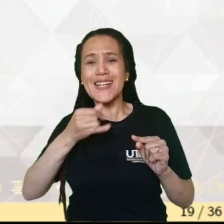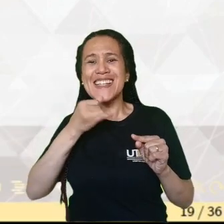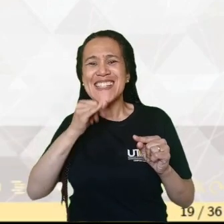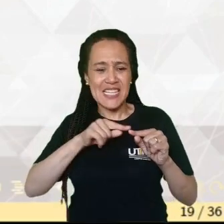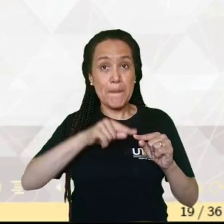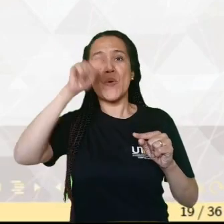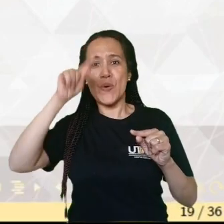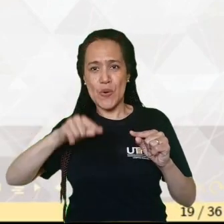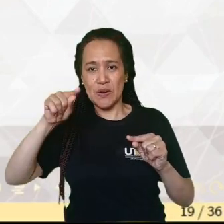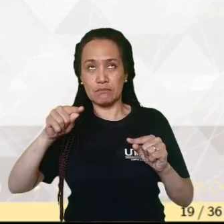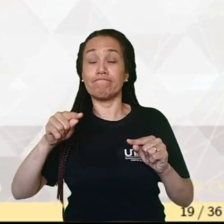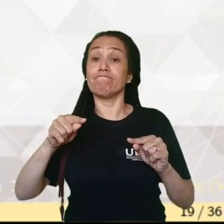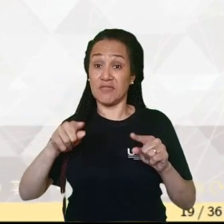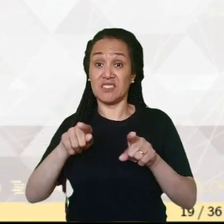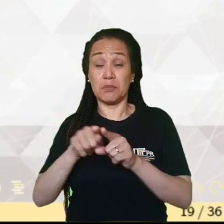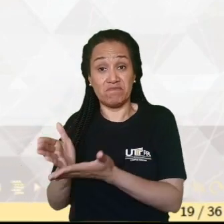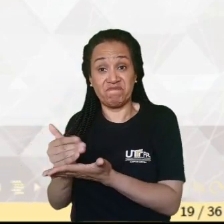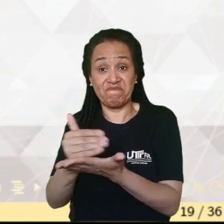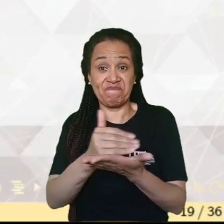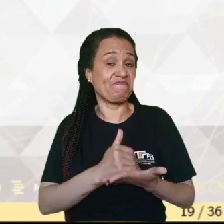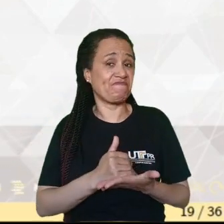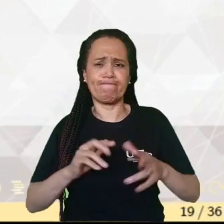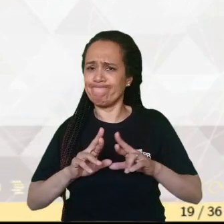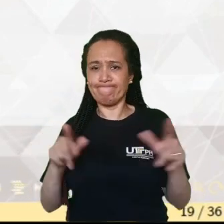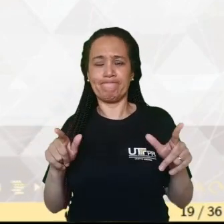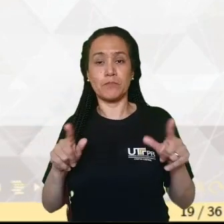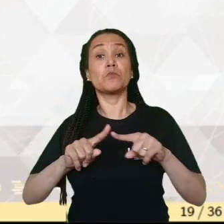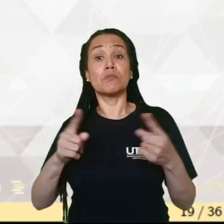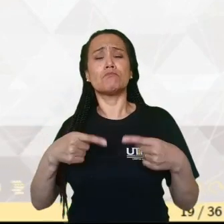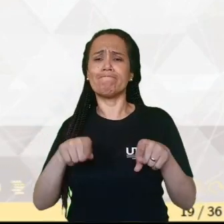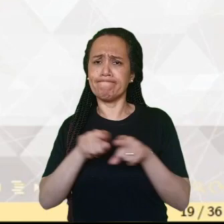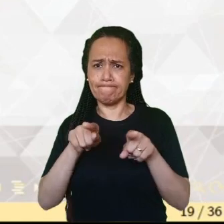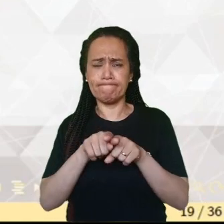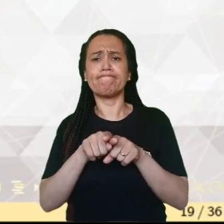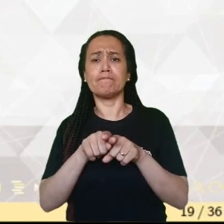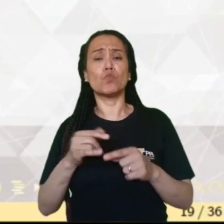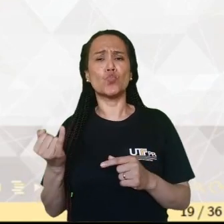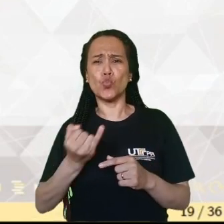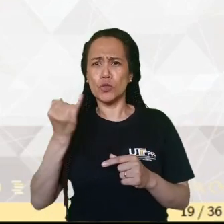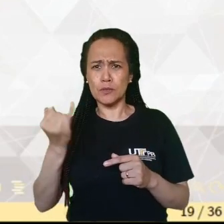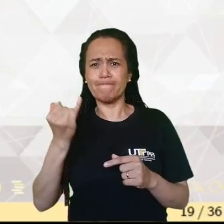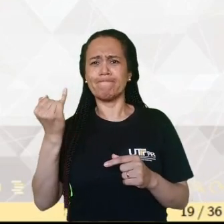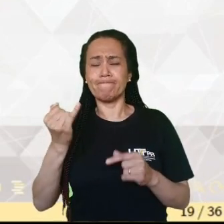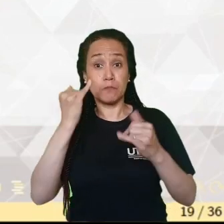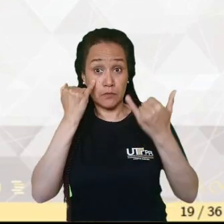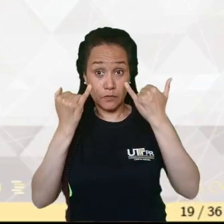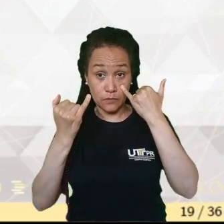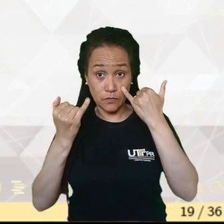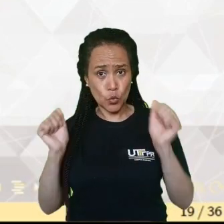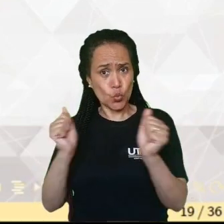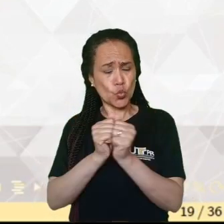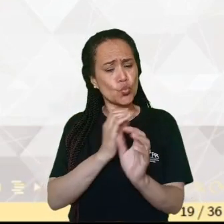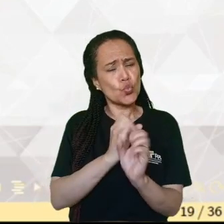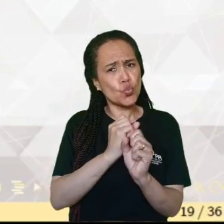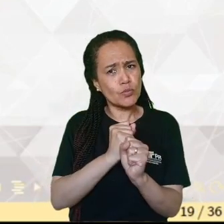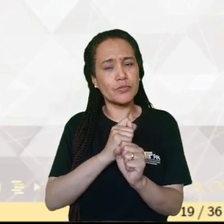algum processo que foi coletado de forma diferente, mas às vezes ela é uma informação que existe e muito importante para